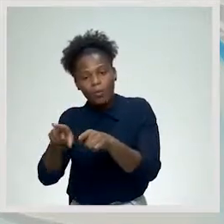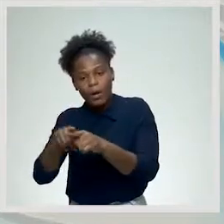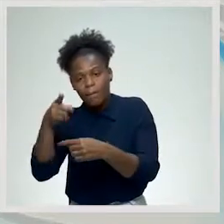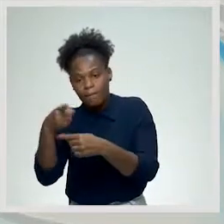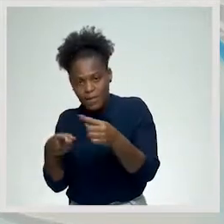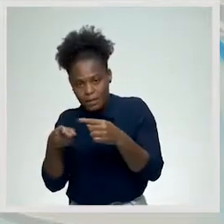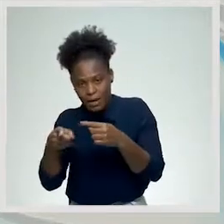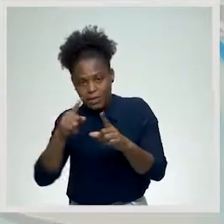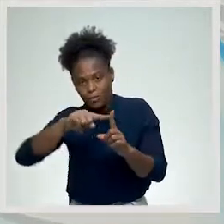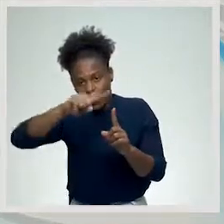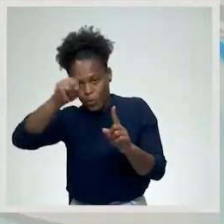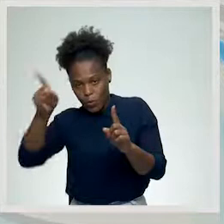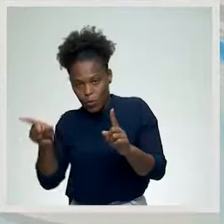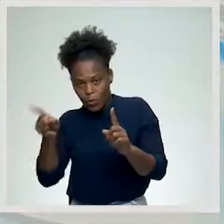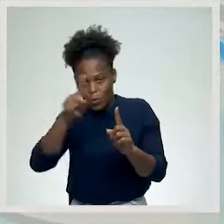metade do seu arco